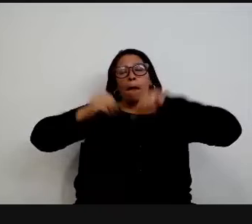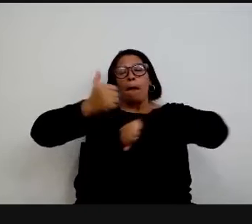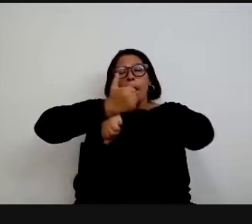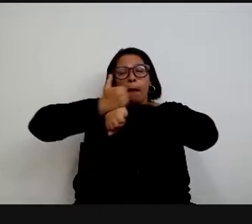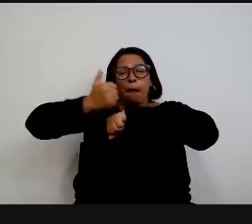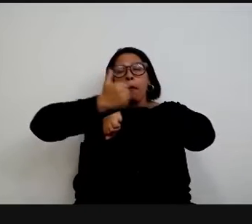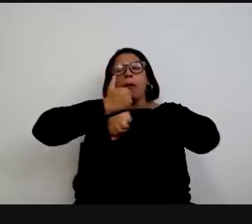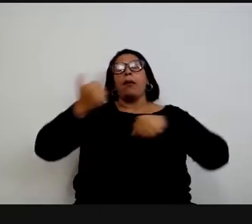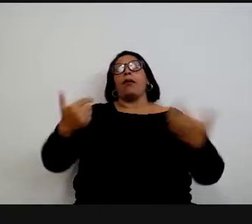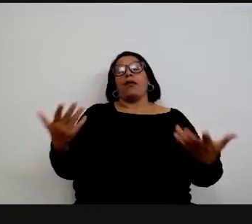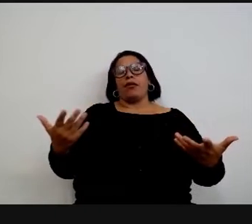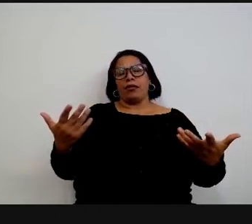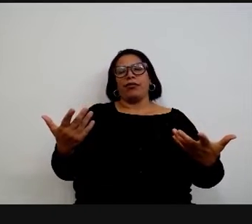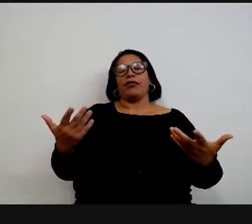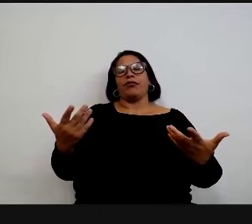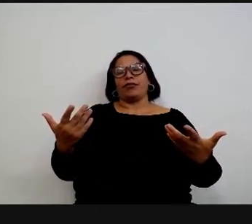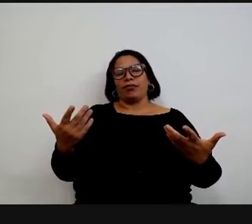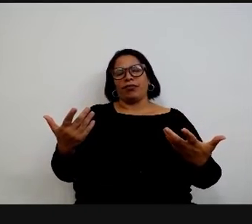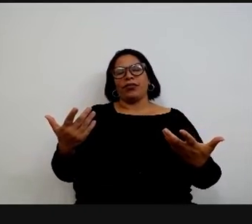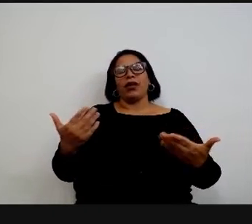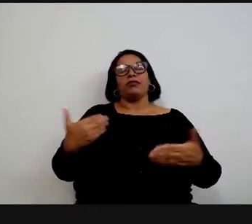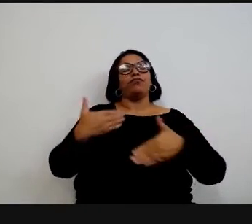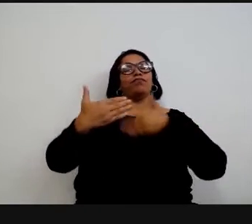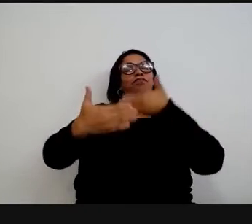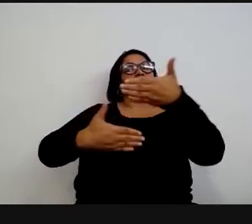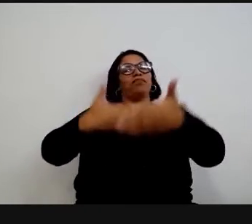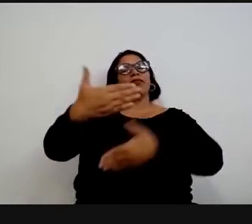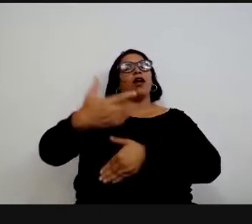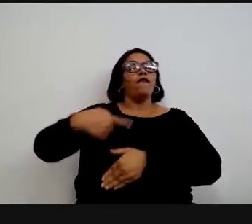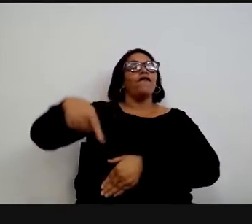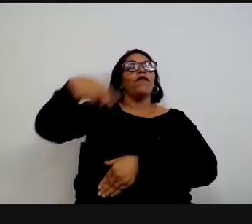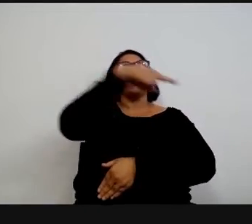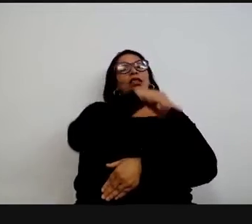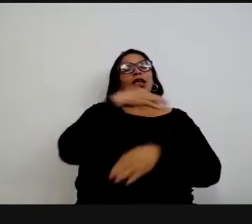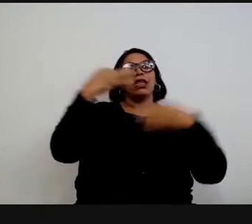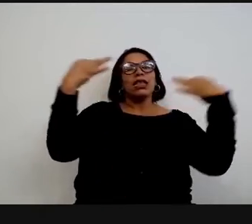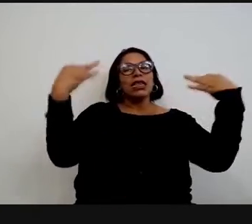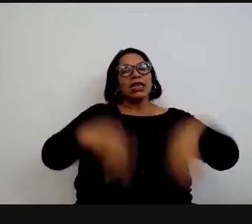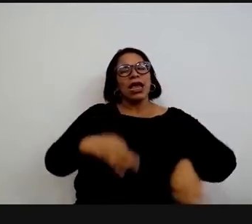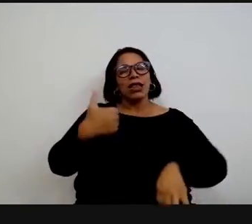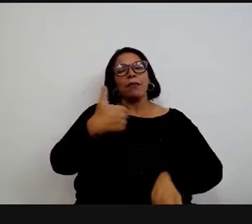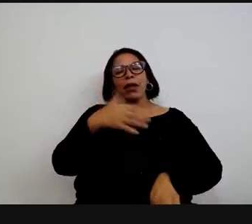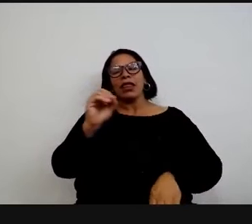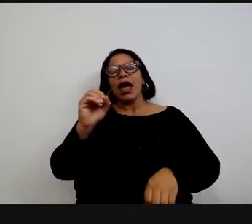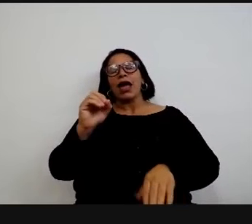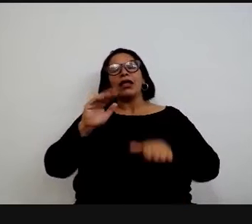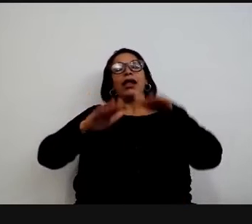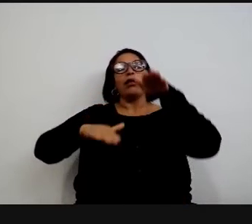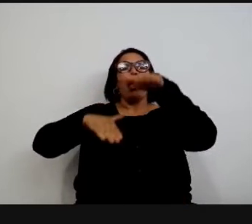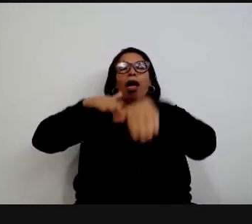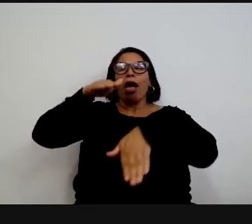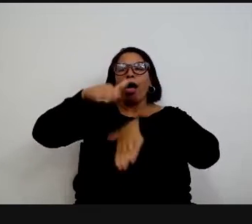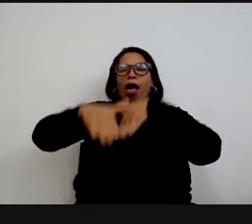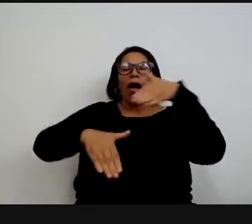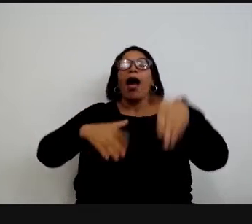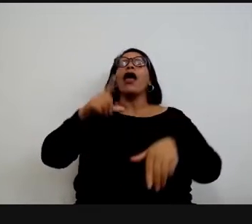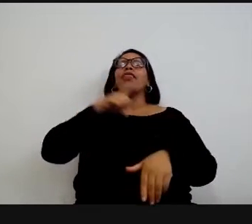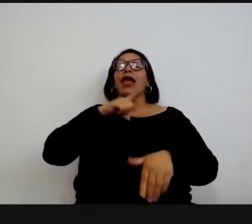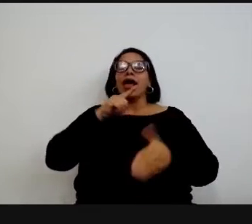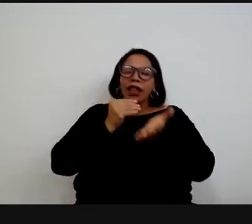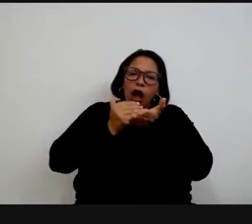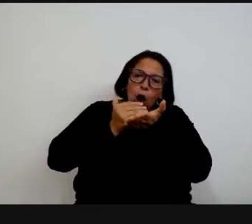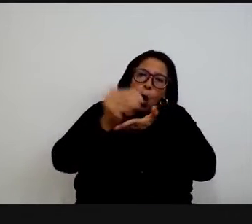gente deu um primeiro passo agora, né? E que vocês, certamente, há 10 anos atrás, deram esse primeiro passo, mas a gente tem que ter